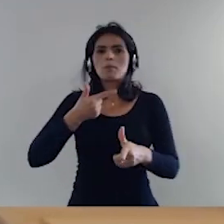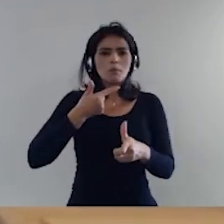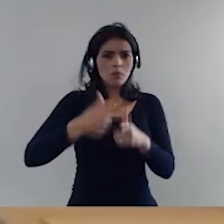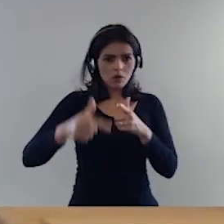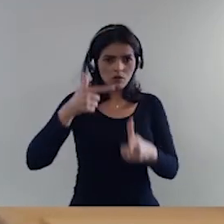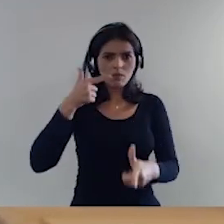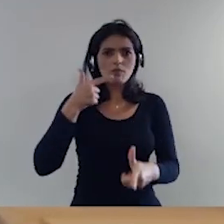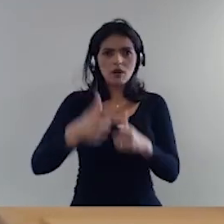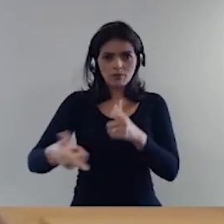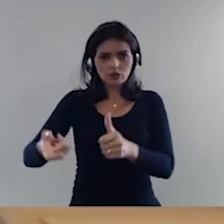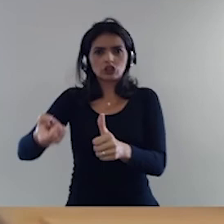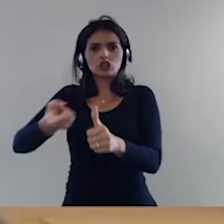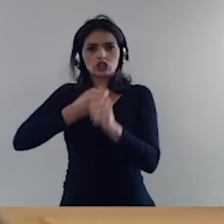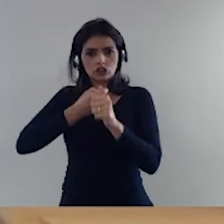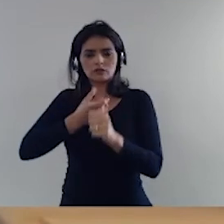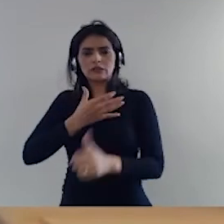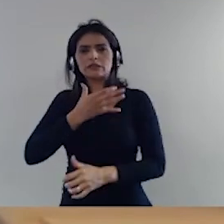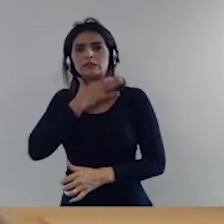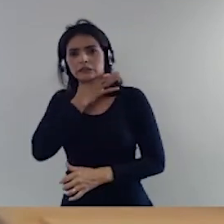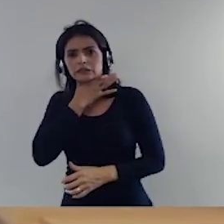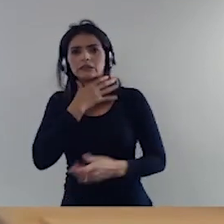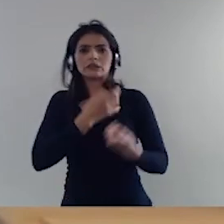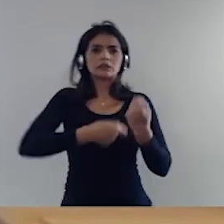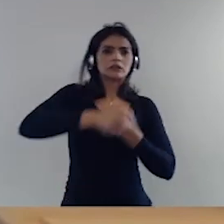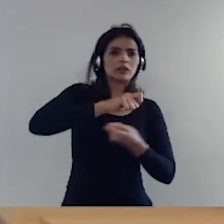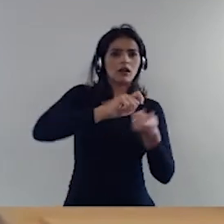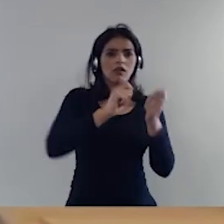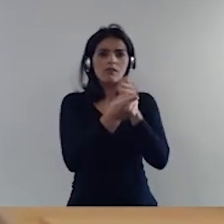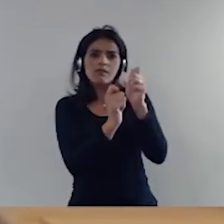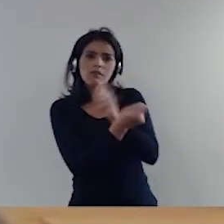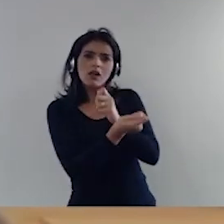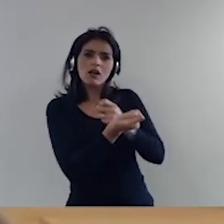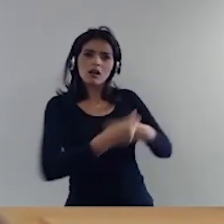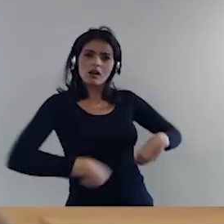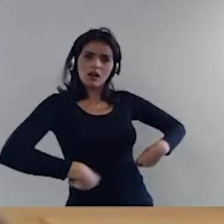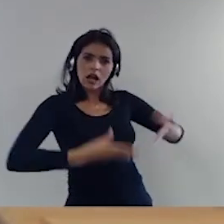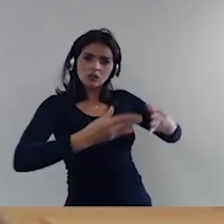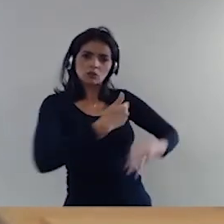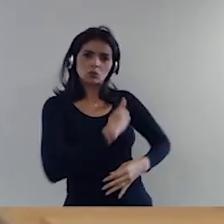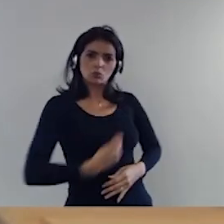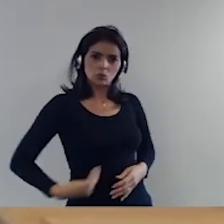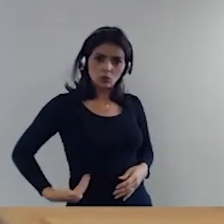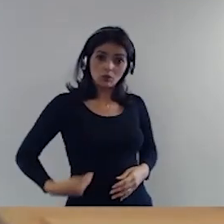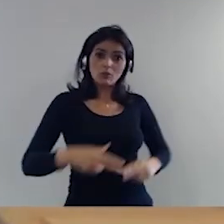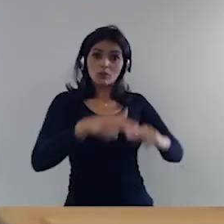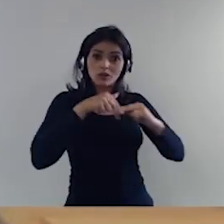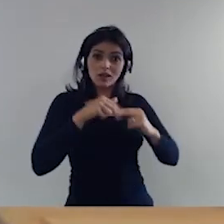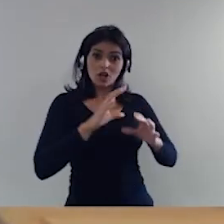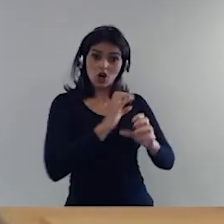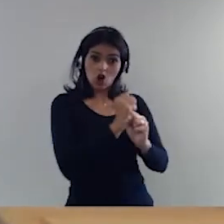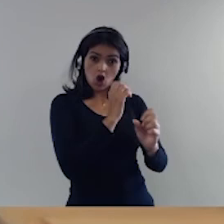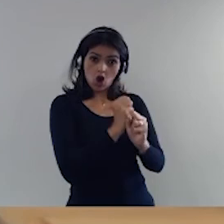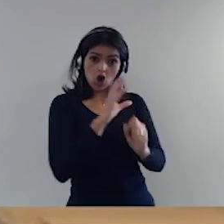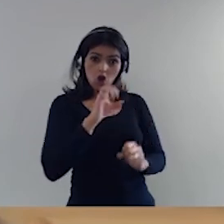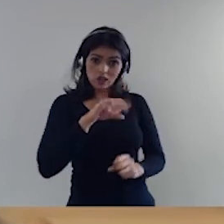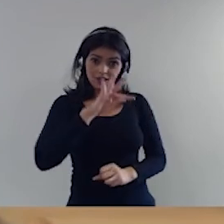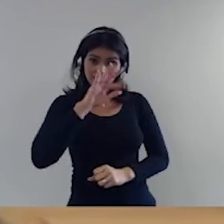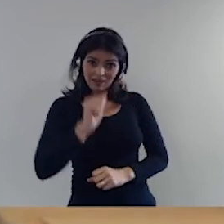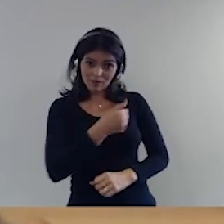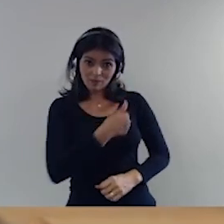com a necessidade de reajustarmos as contas públicas, porque contas